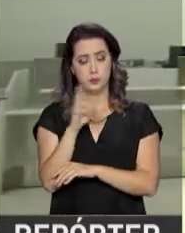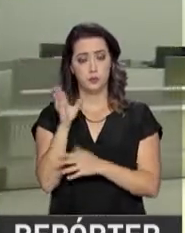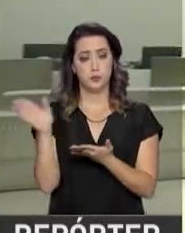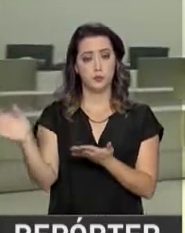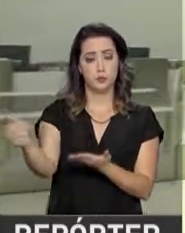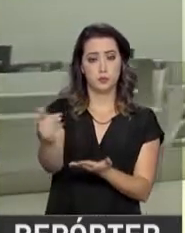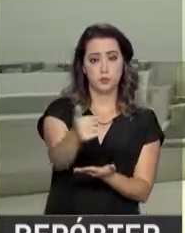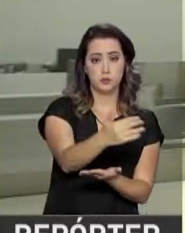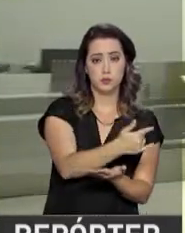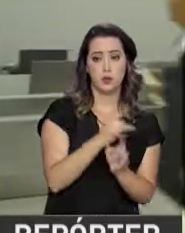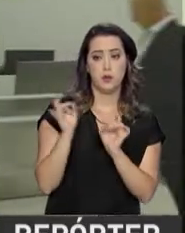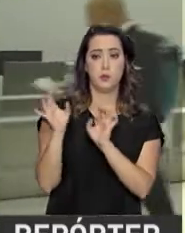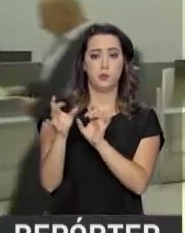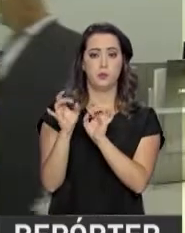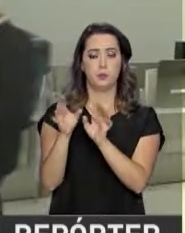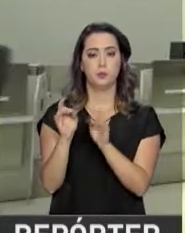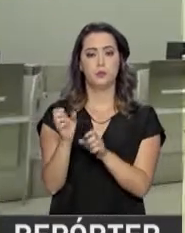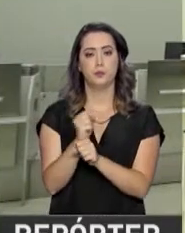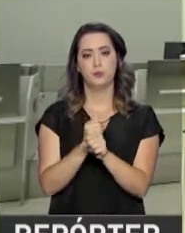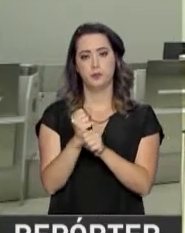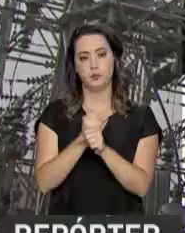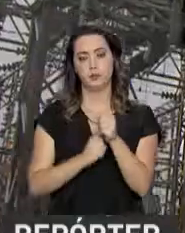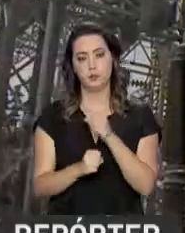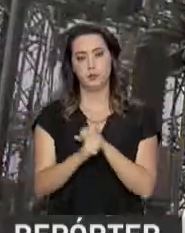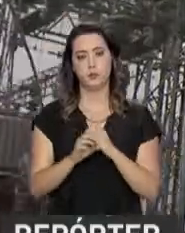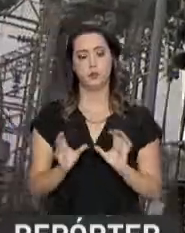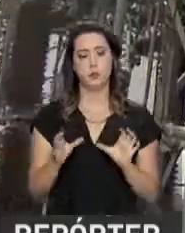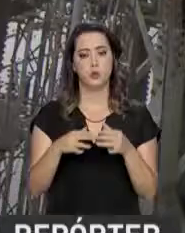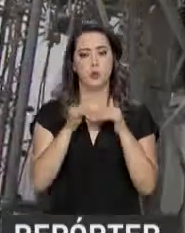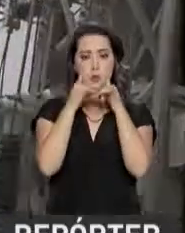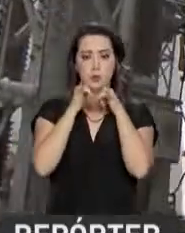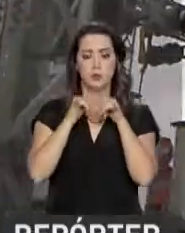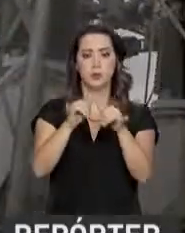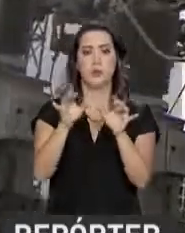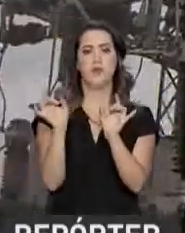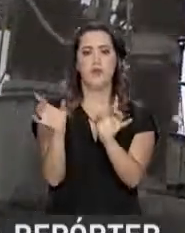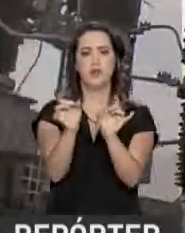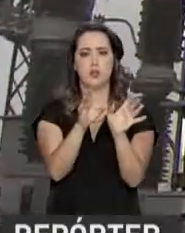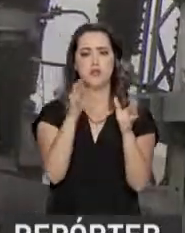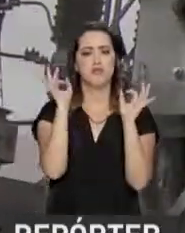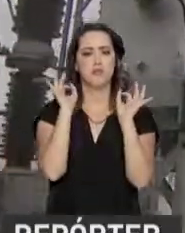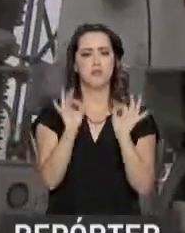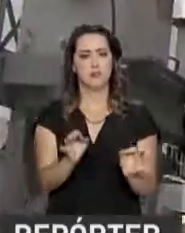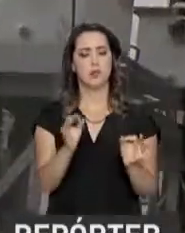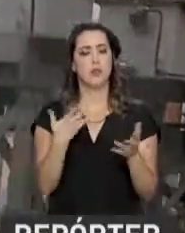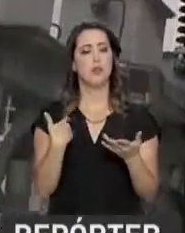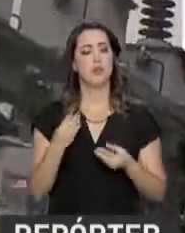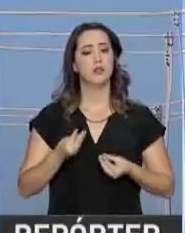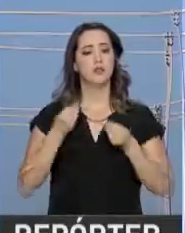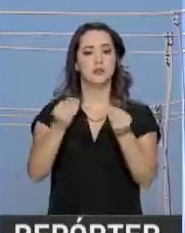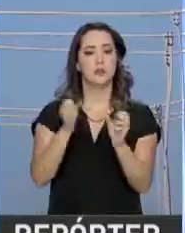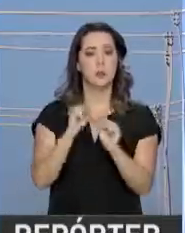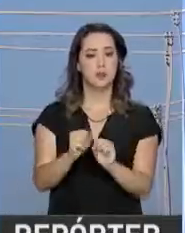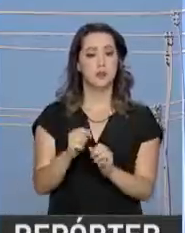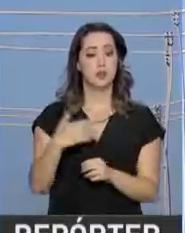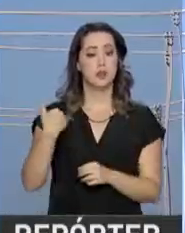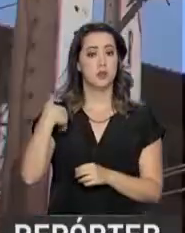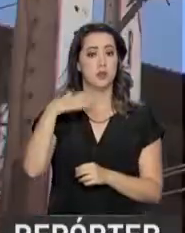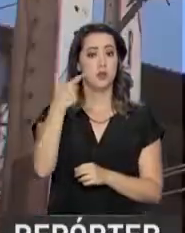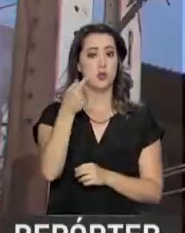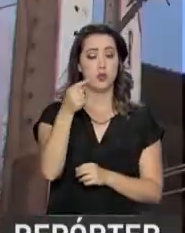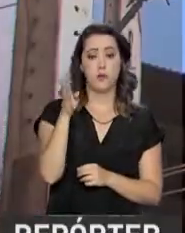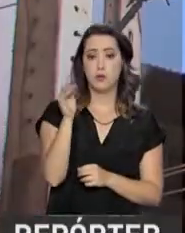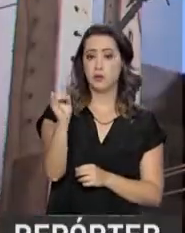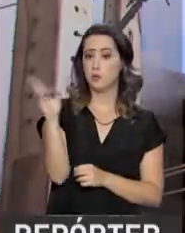com concessões no ano passado o setor elétrico leilões bem sucedidos vão garantir mais de 20 bilhões de reais